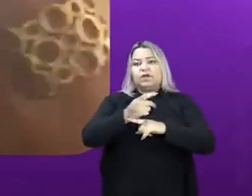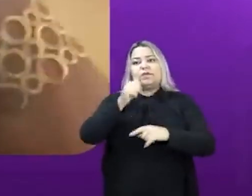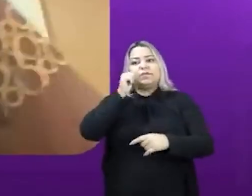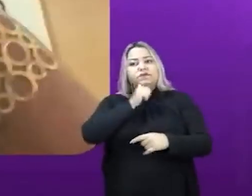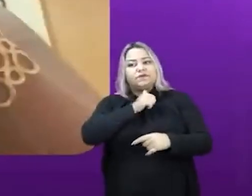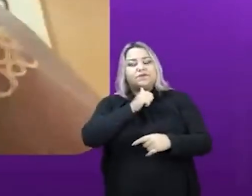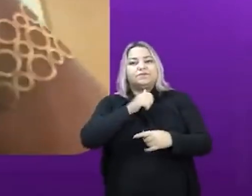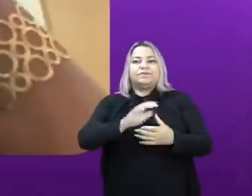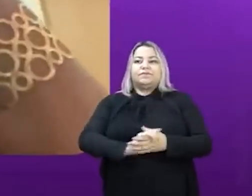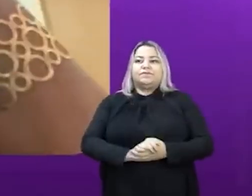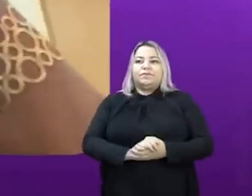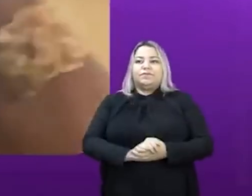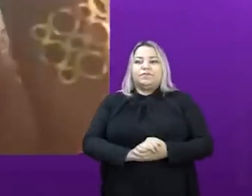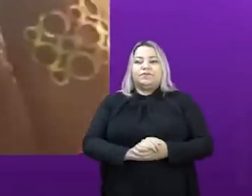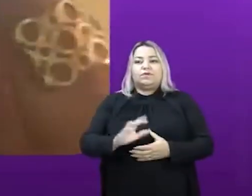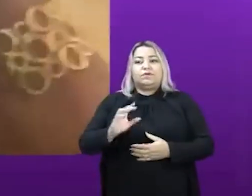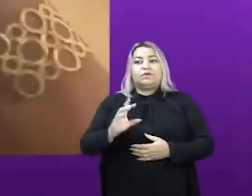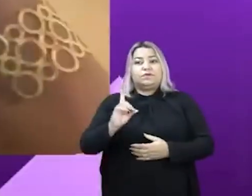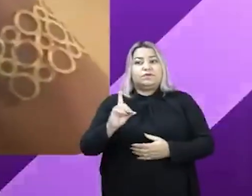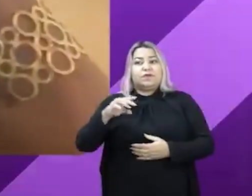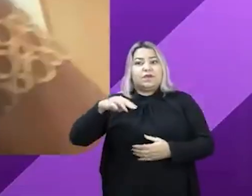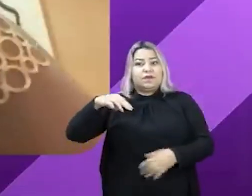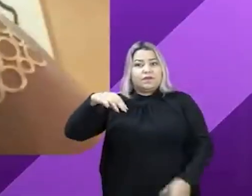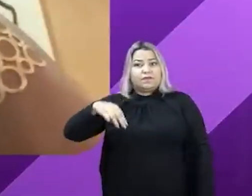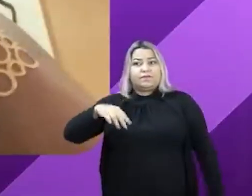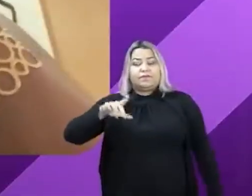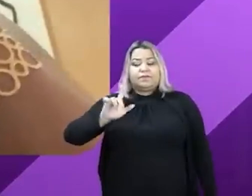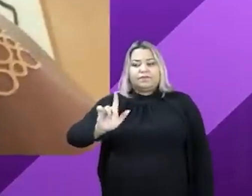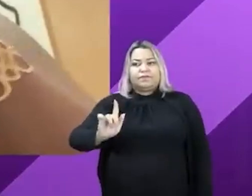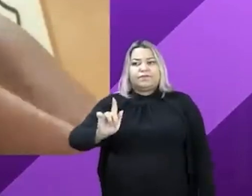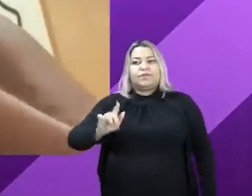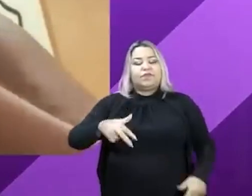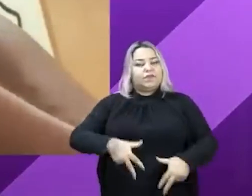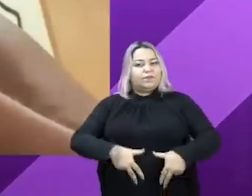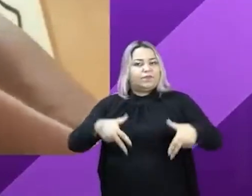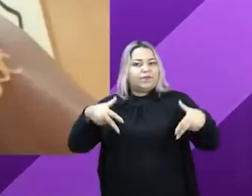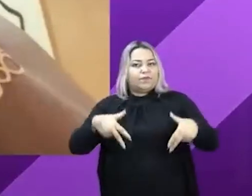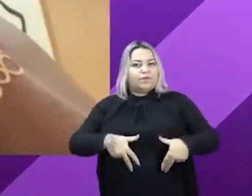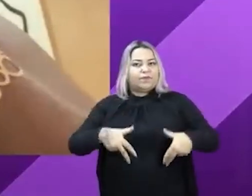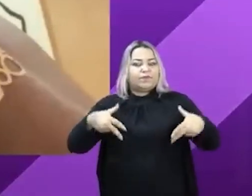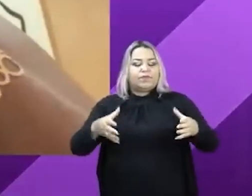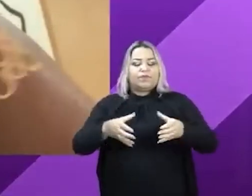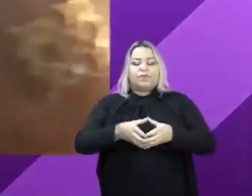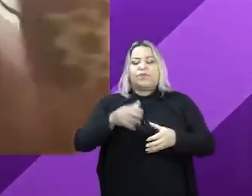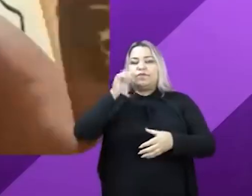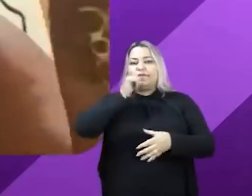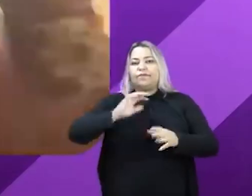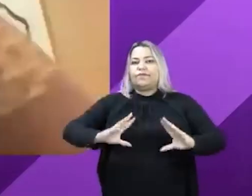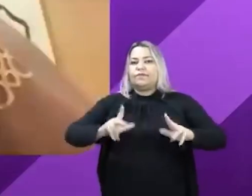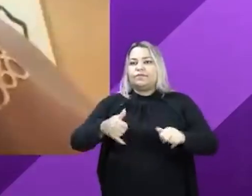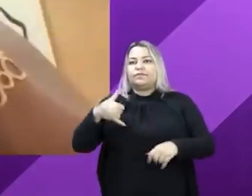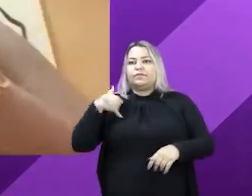aí nasceu o DMG, das Minas Gerais Hip Hop, que é um coletivo só de mulheres de todas as